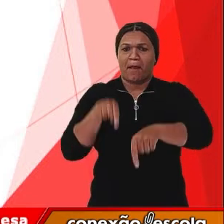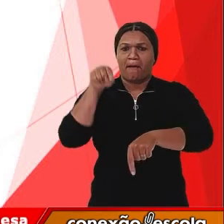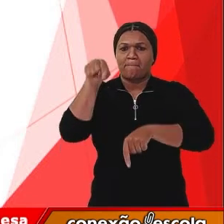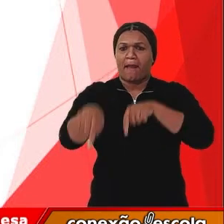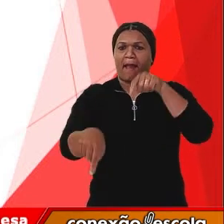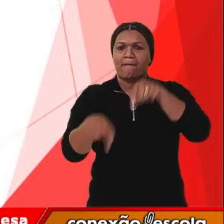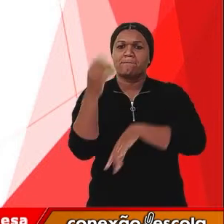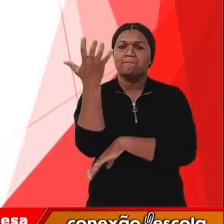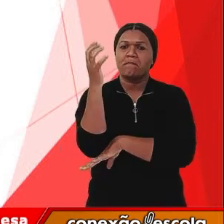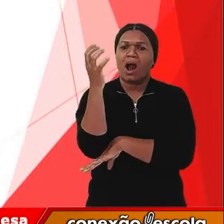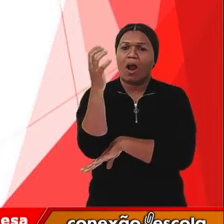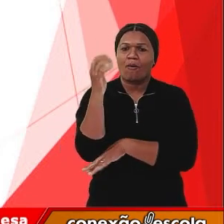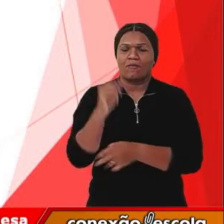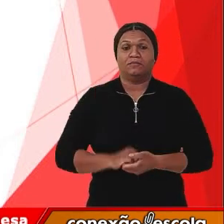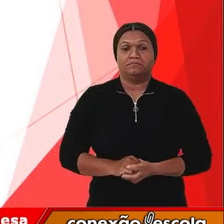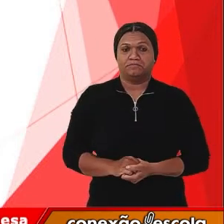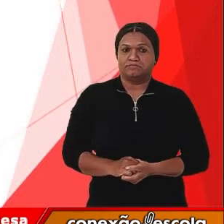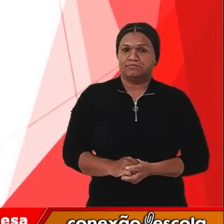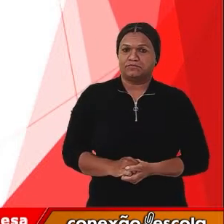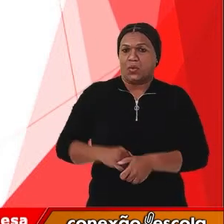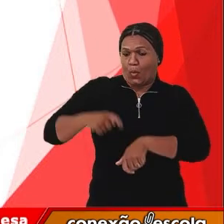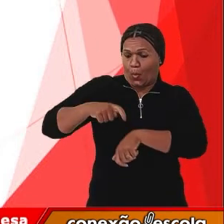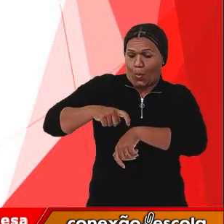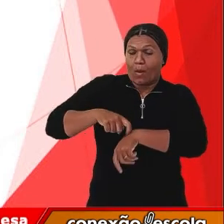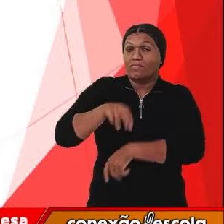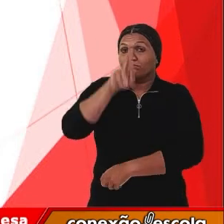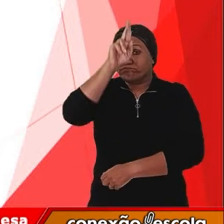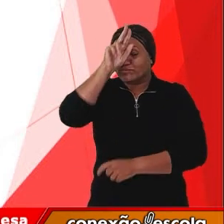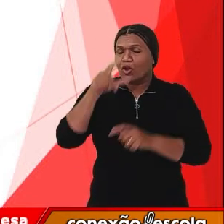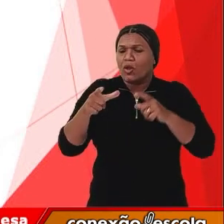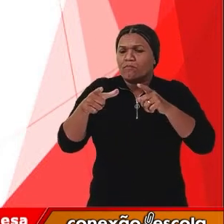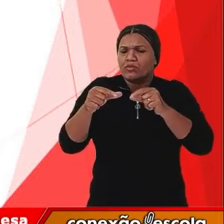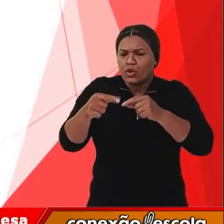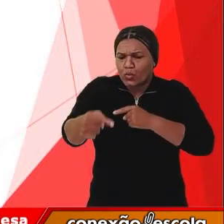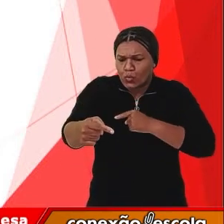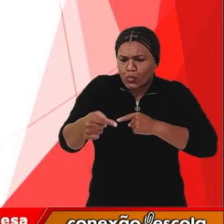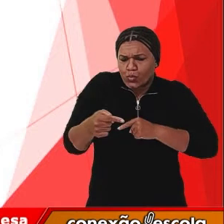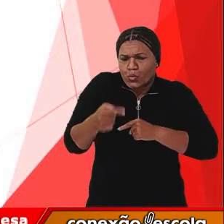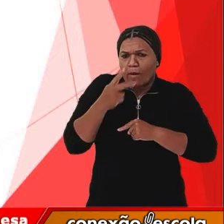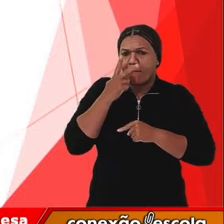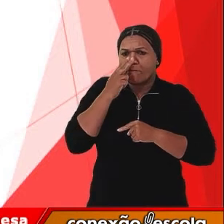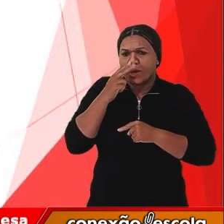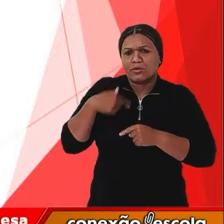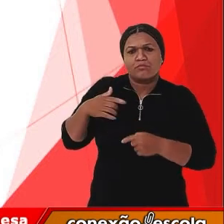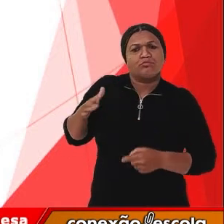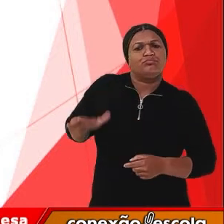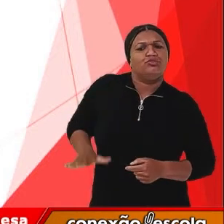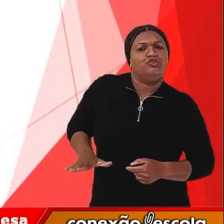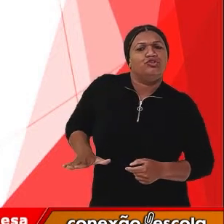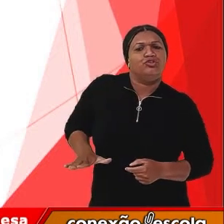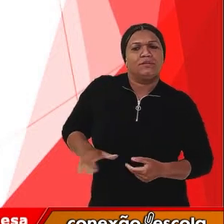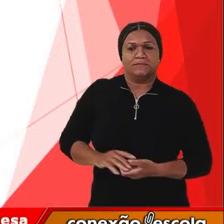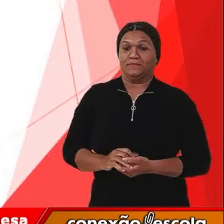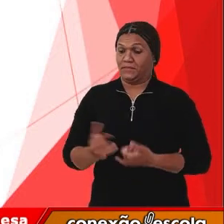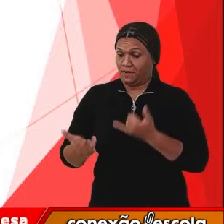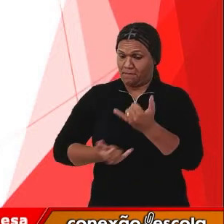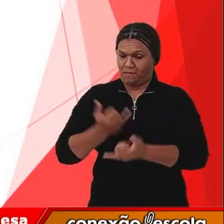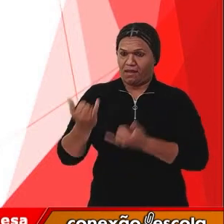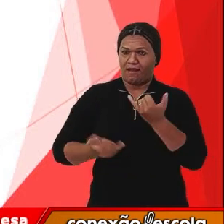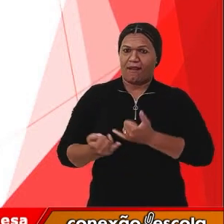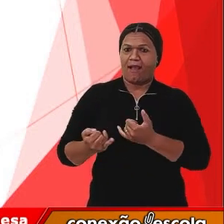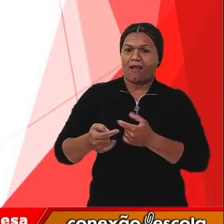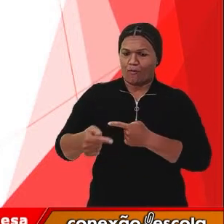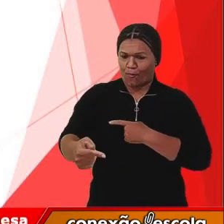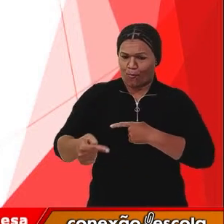e já Um meio-dia ela fica pequena do tamanho de quando ele era menino brincar ou ficar